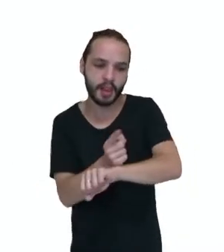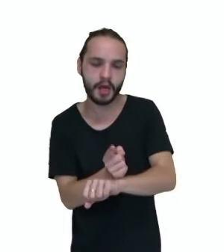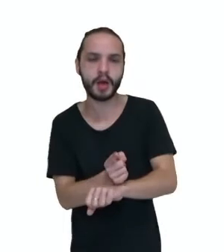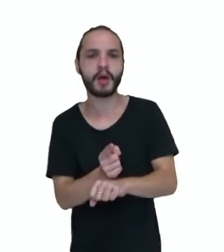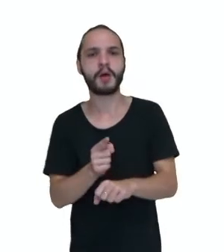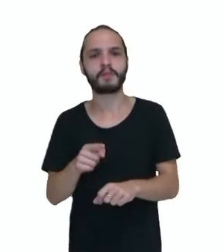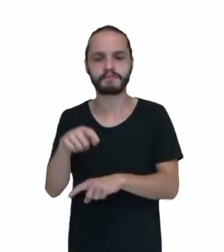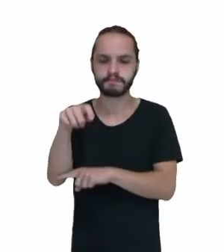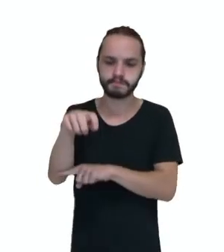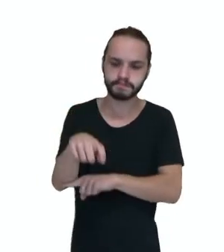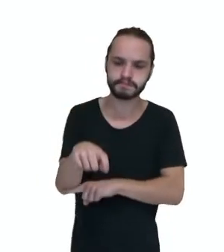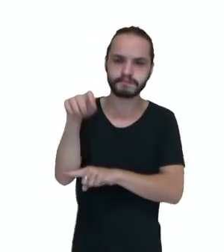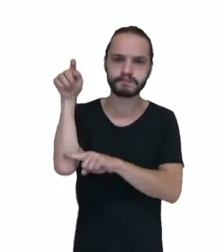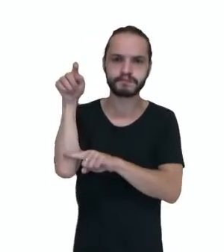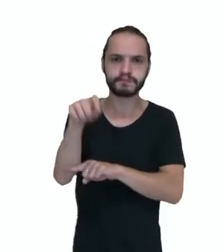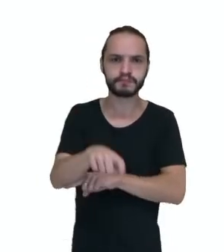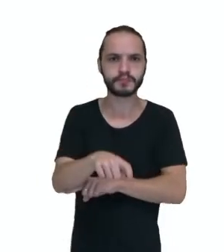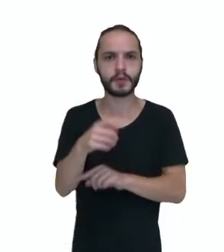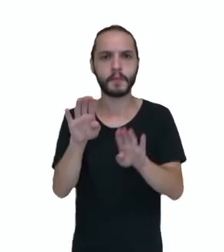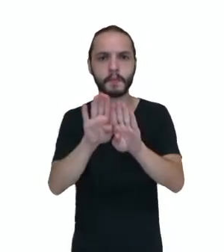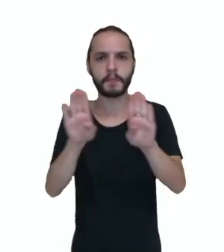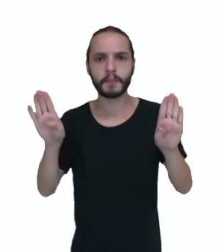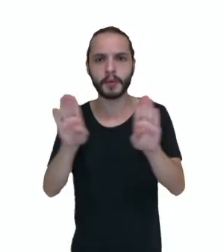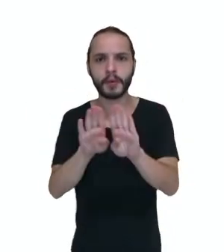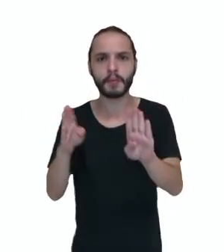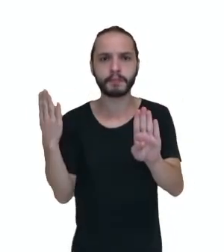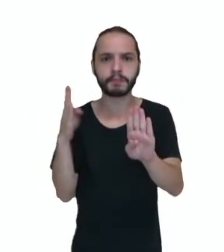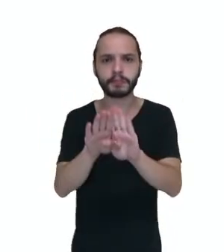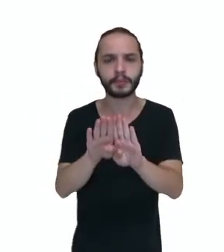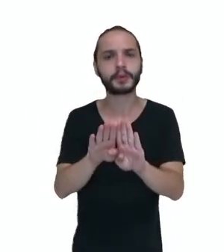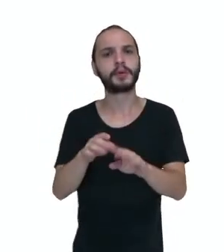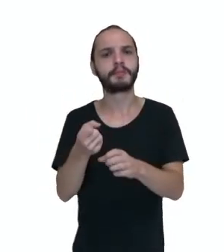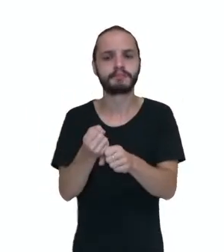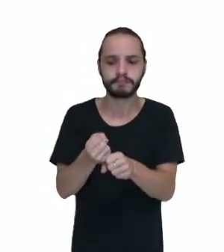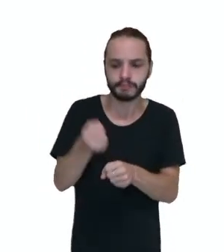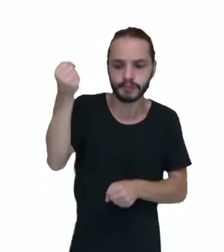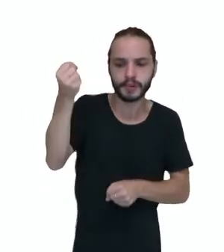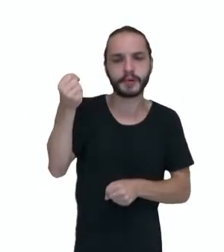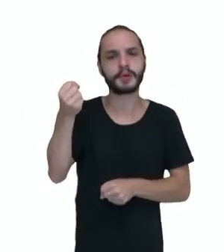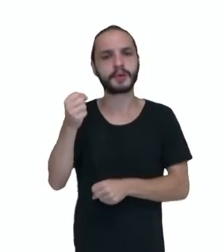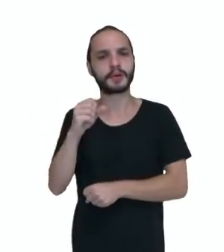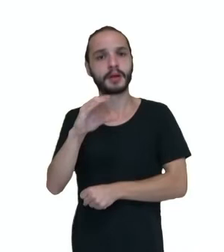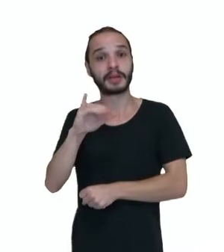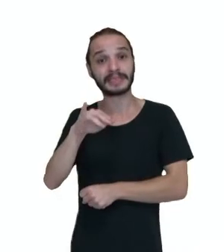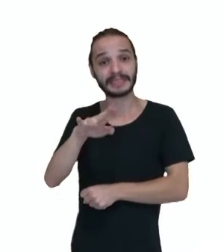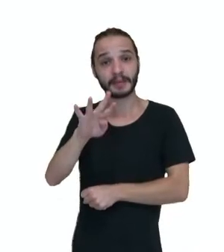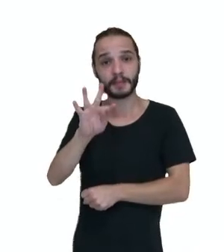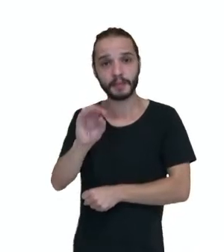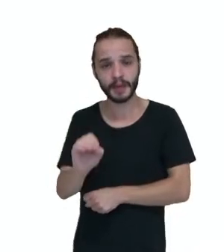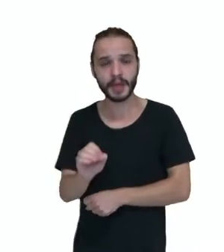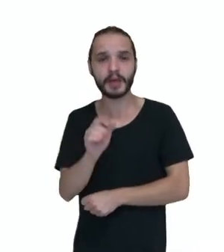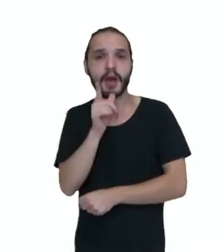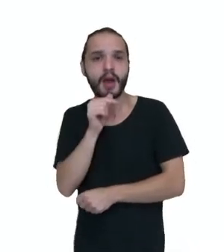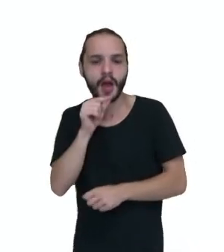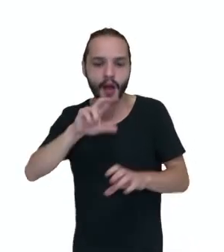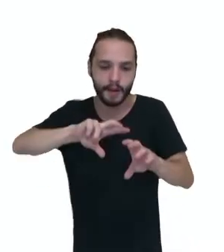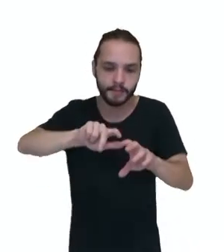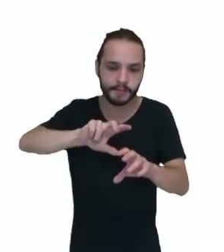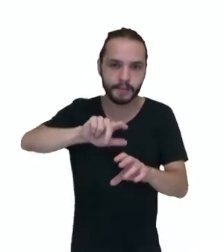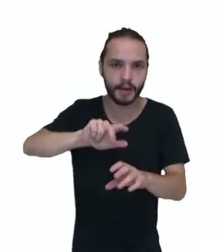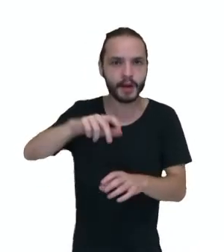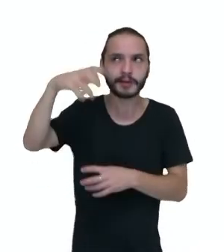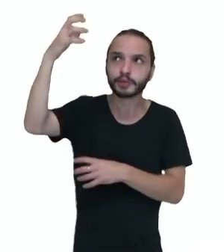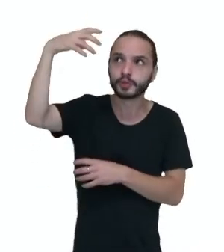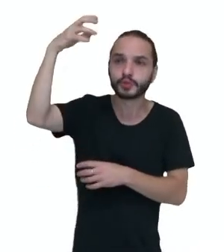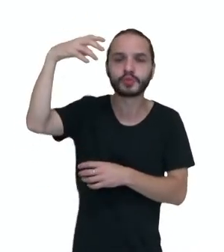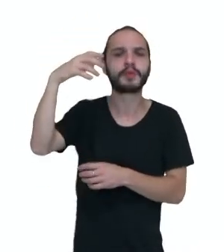guindastes, portas automáticas, guarda-chuvas, cimento, pia com água corrente e chuveiro, entre